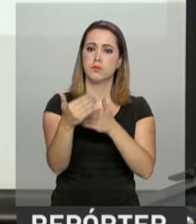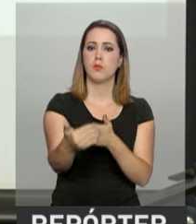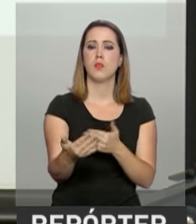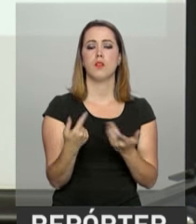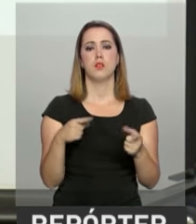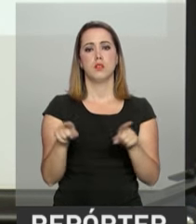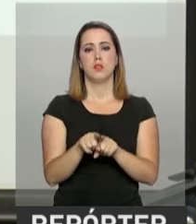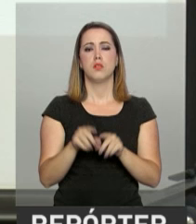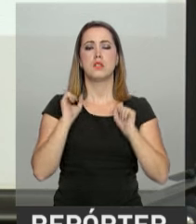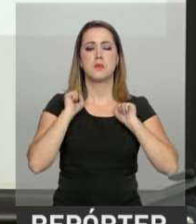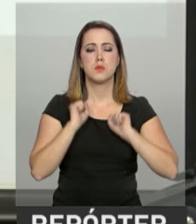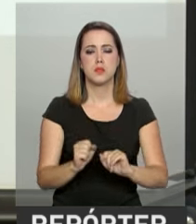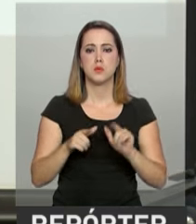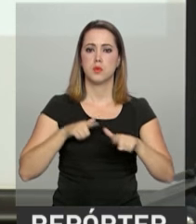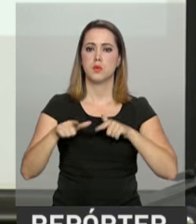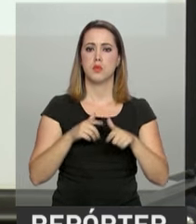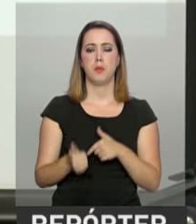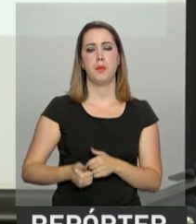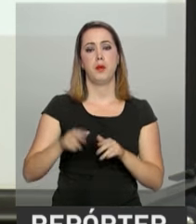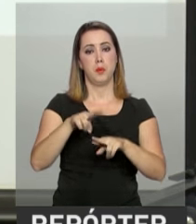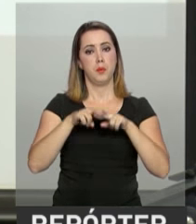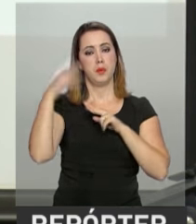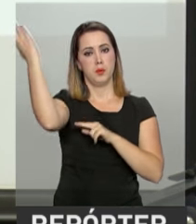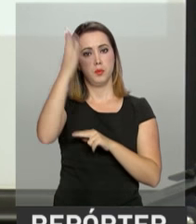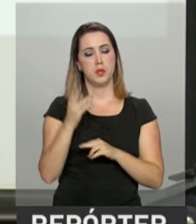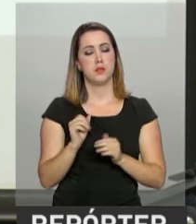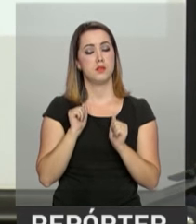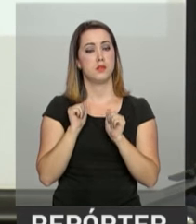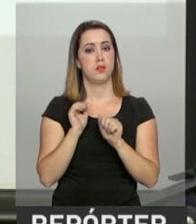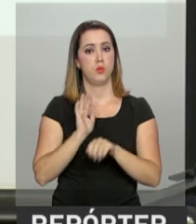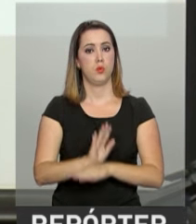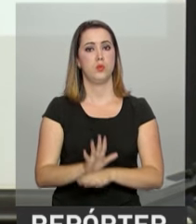faremos o que for possível pelo Brasil com o auxílio de todos.